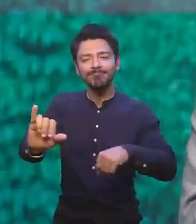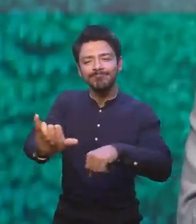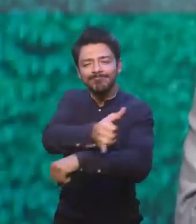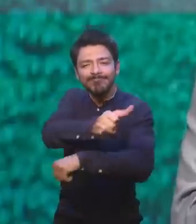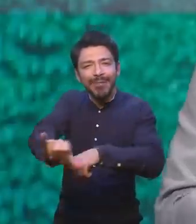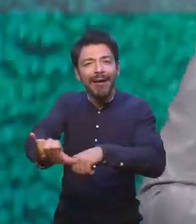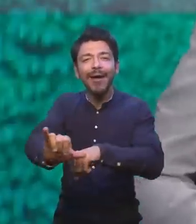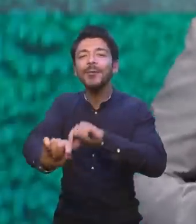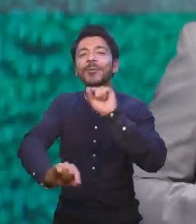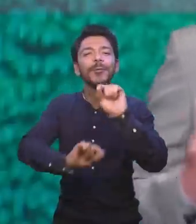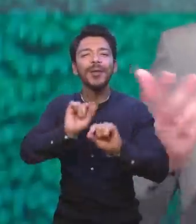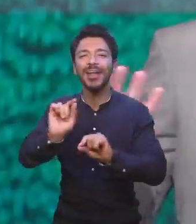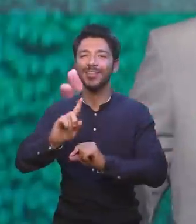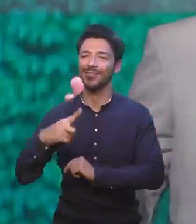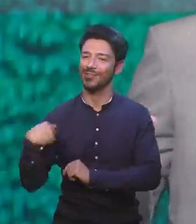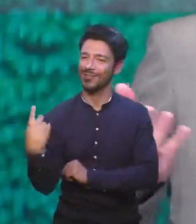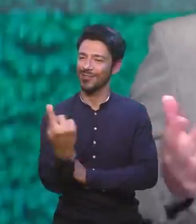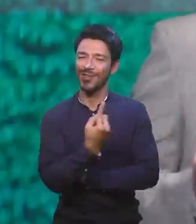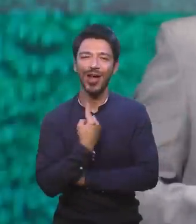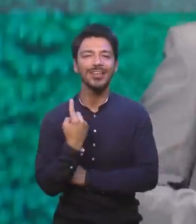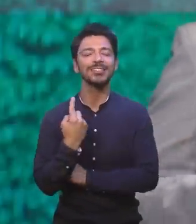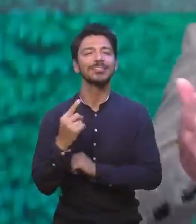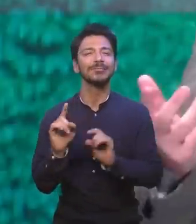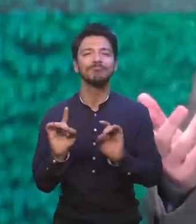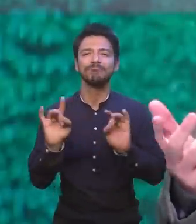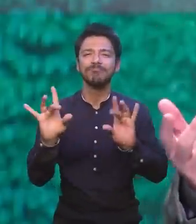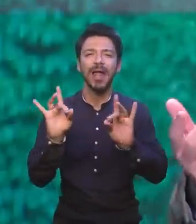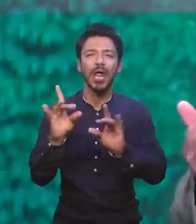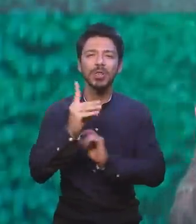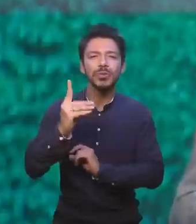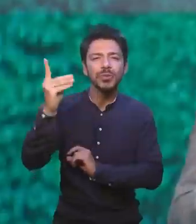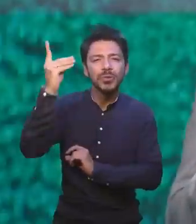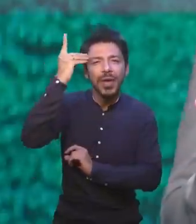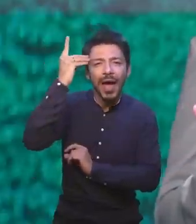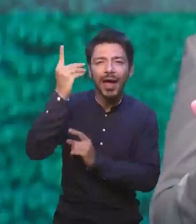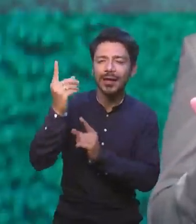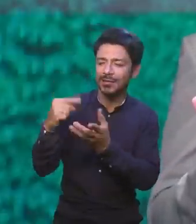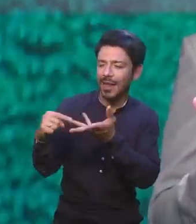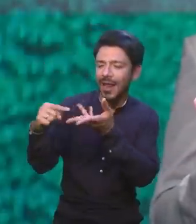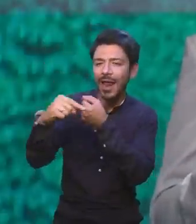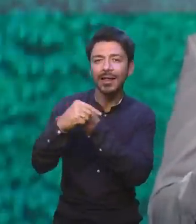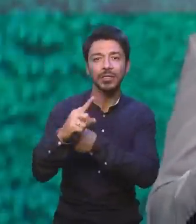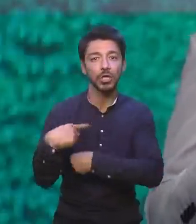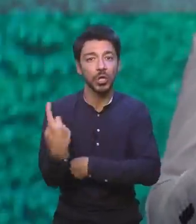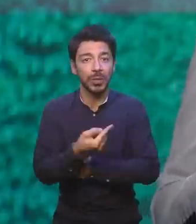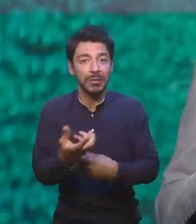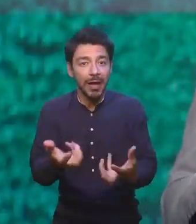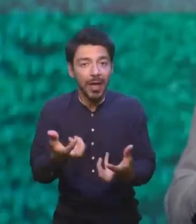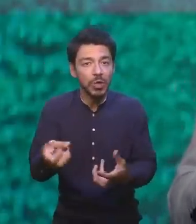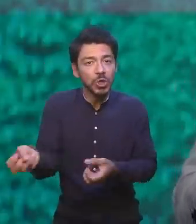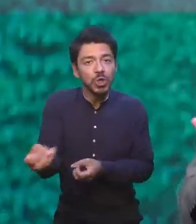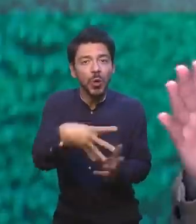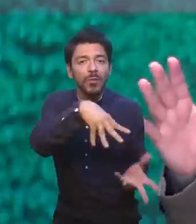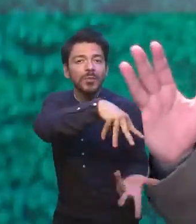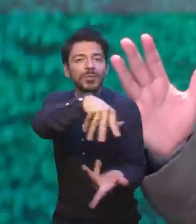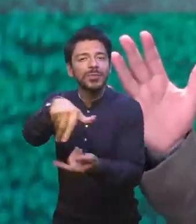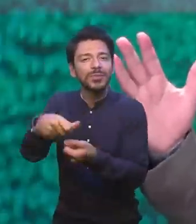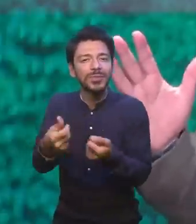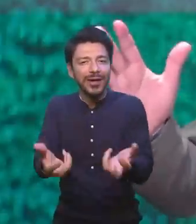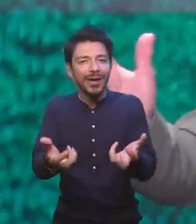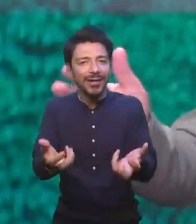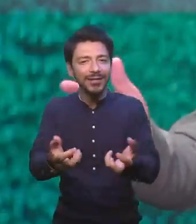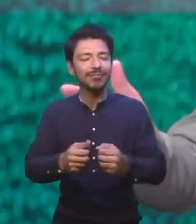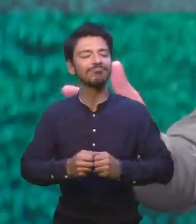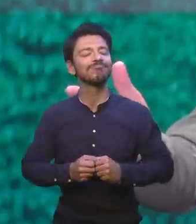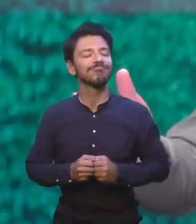virtudes. Nós estamos nesse trabalho de parto, de transição, caminhando para o novo mundo. Então, ele já fala, já